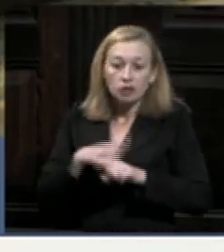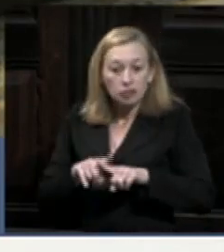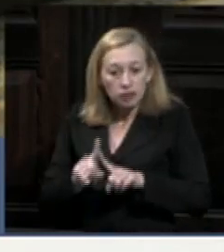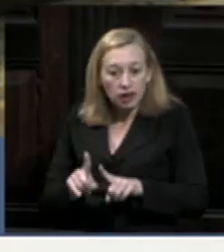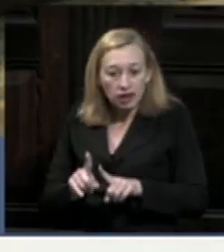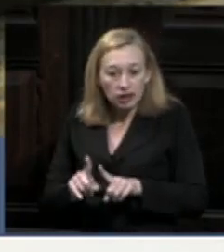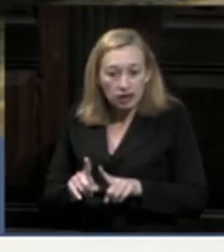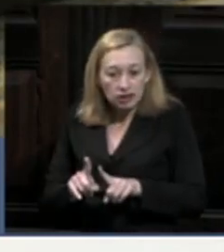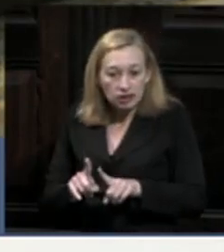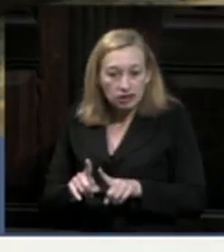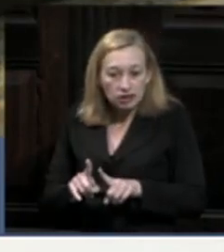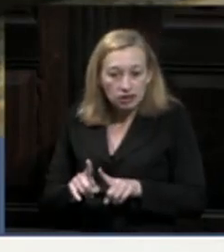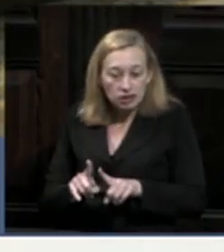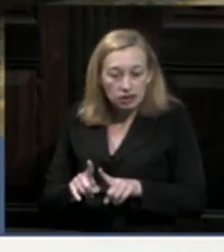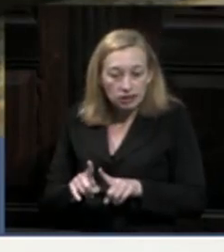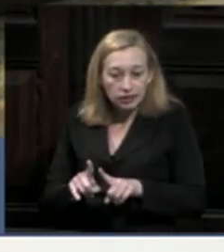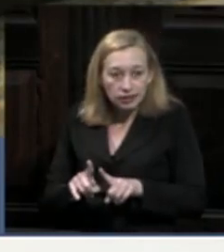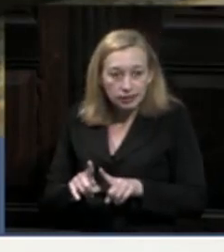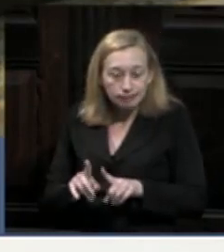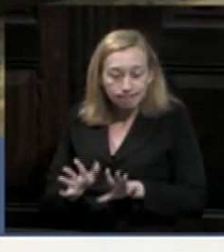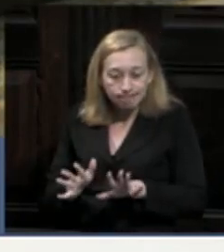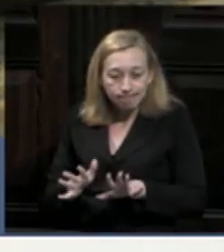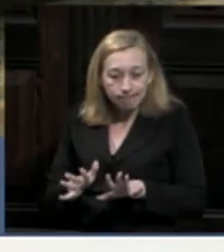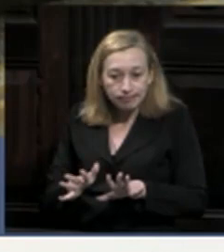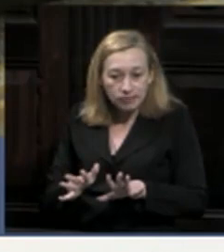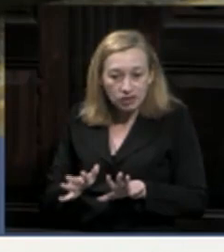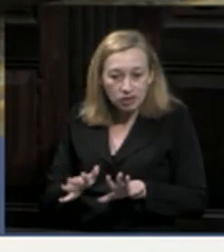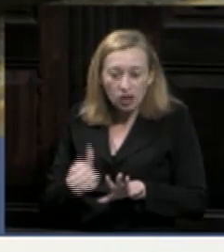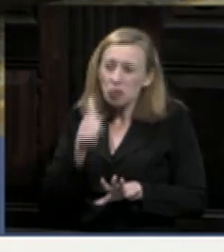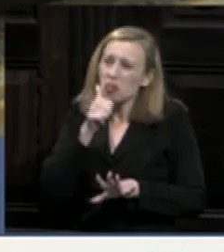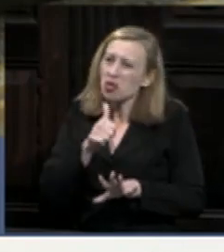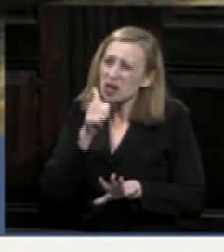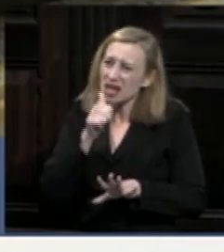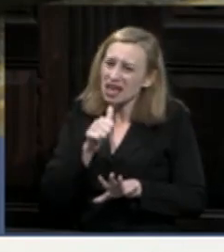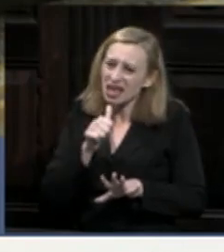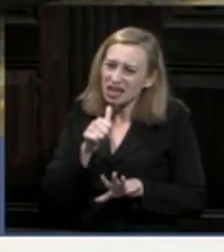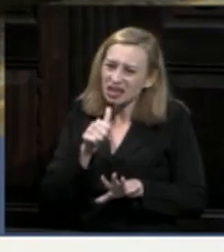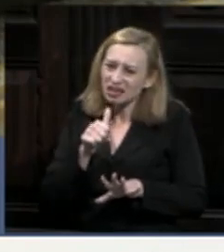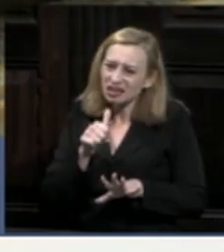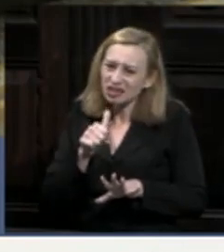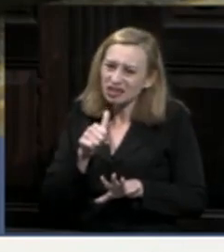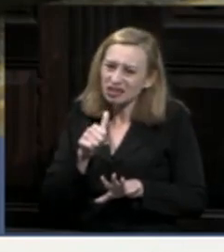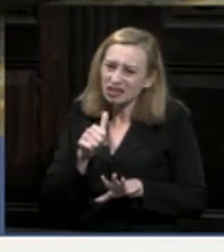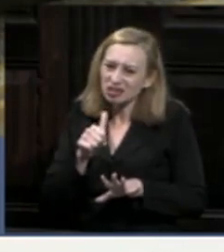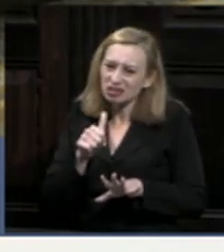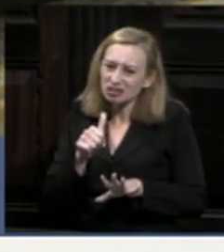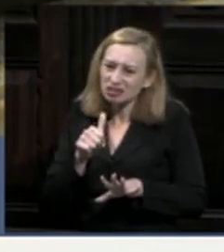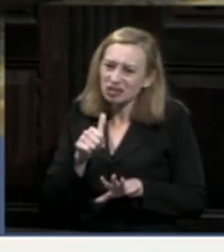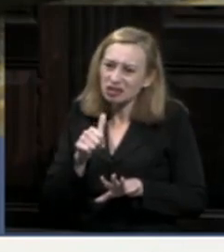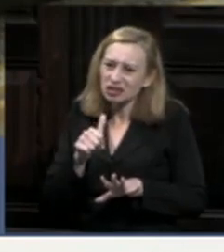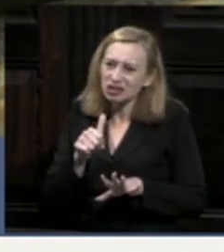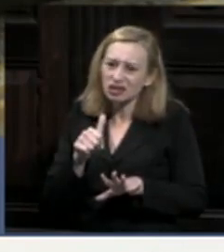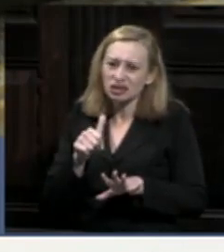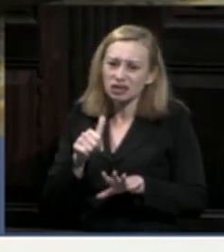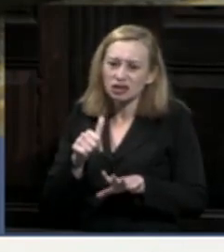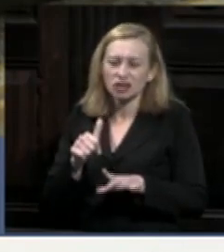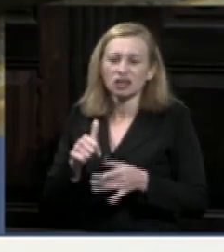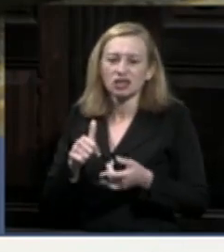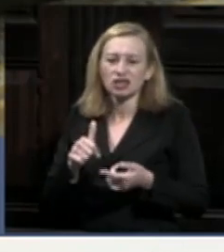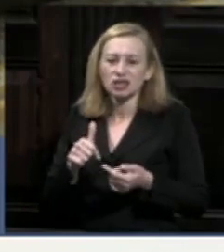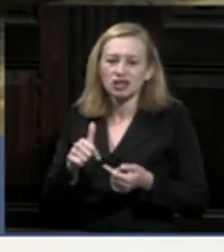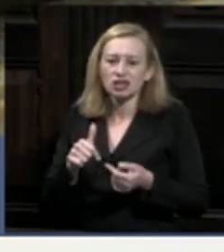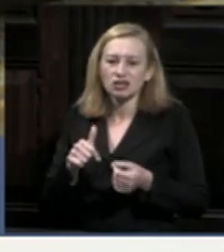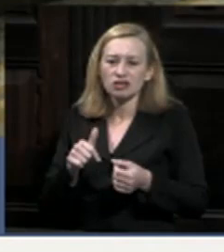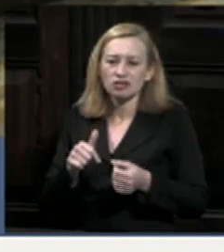vítima de uma discriminação inaceitável e lamentar